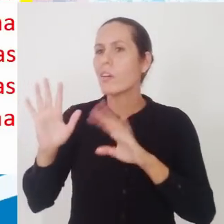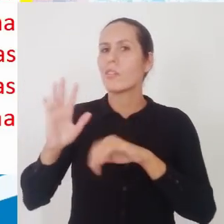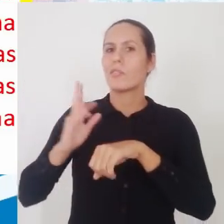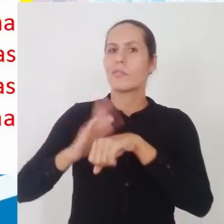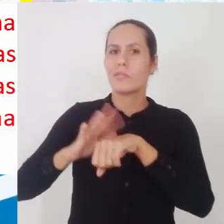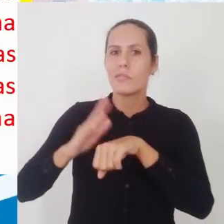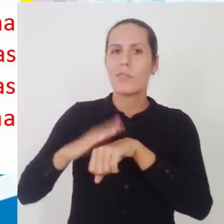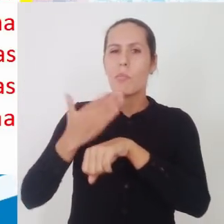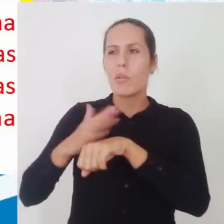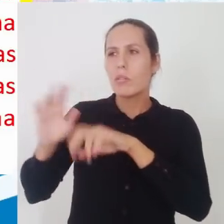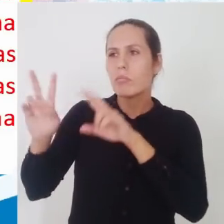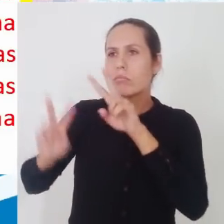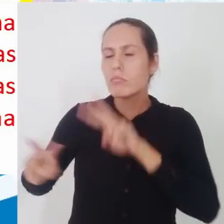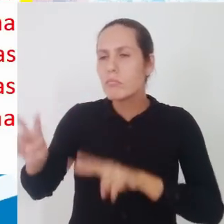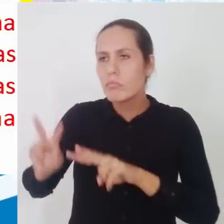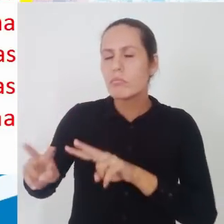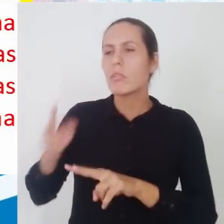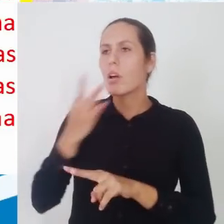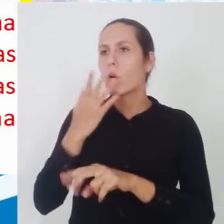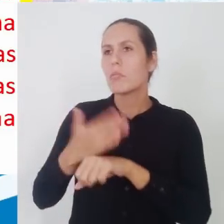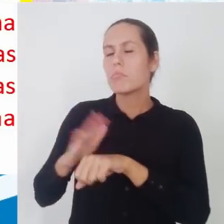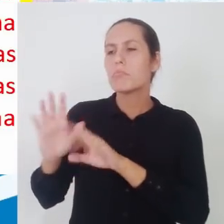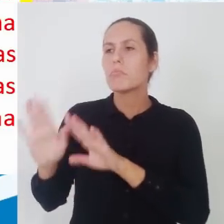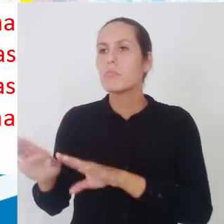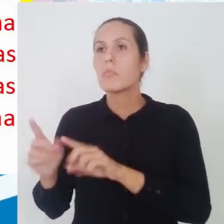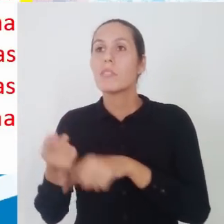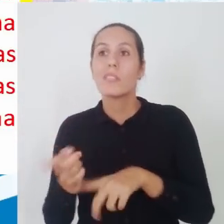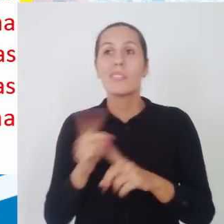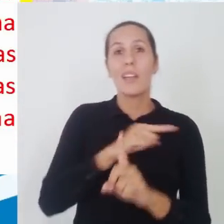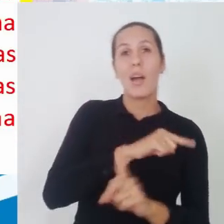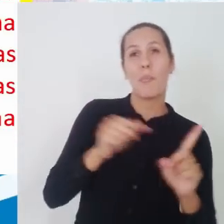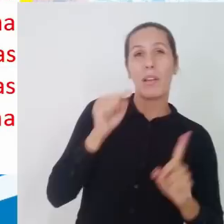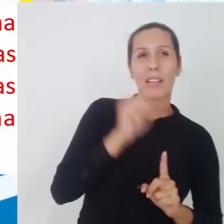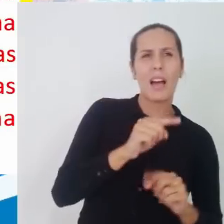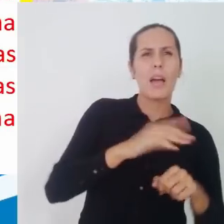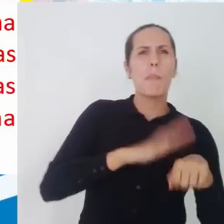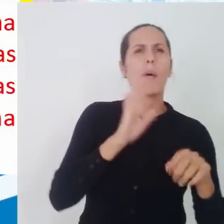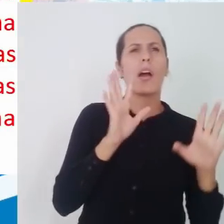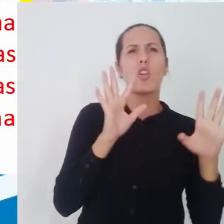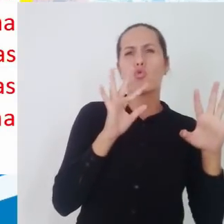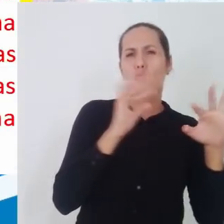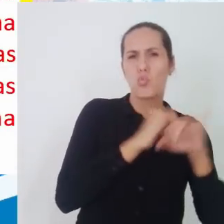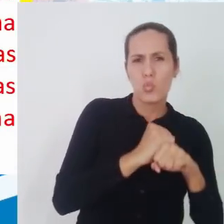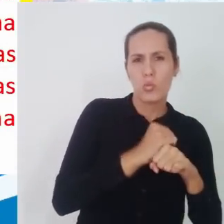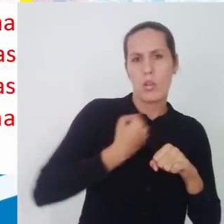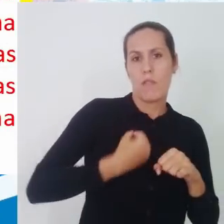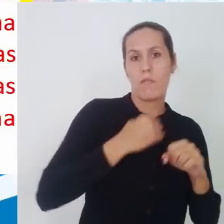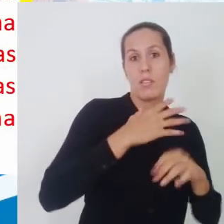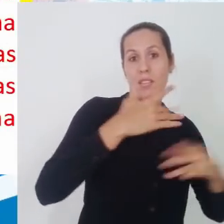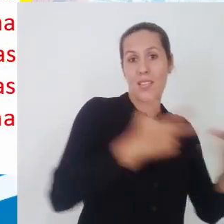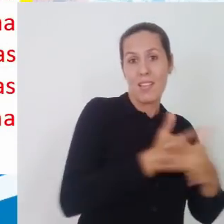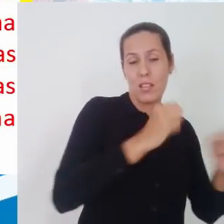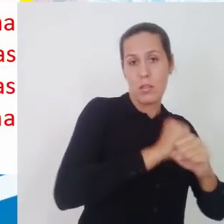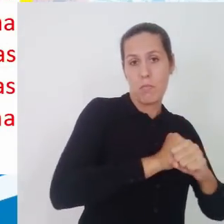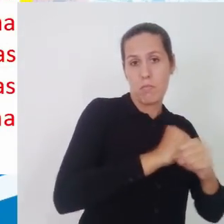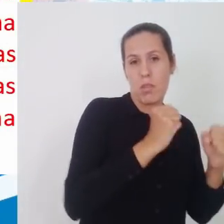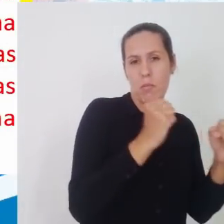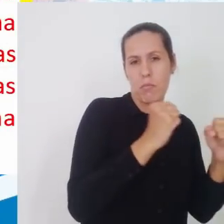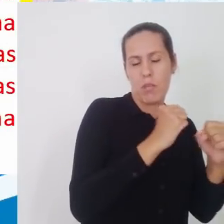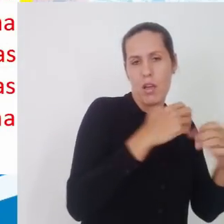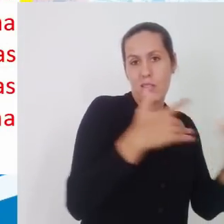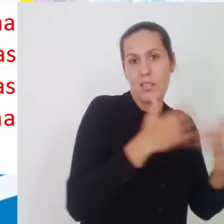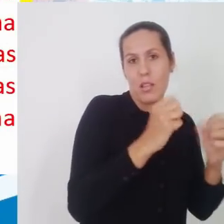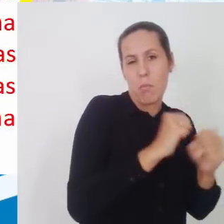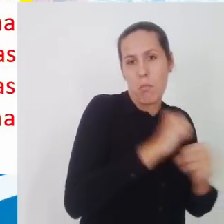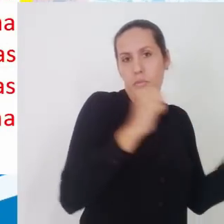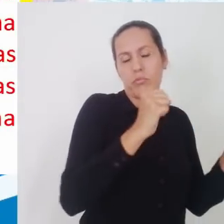exemplo, vejo cores mais claras na metade do banheiro rico e cores um pouco mais escuras na